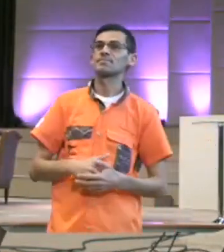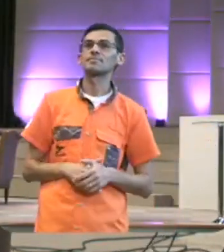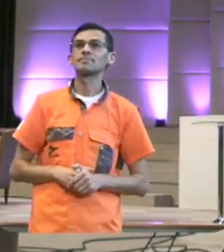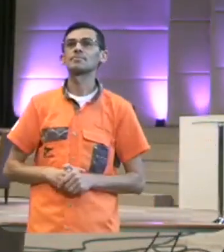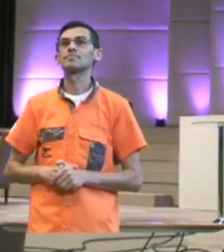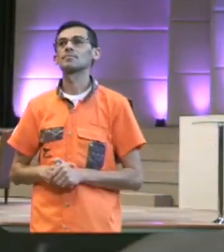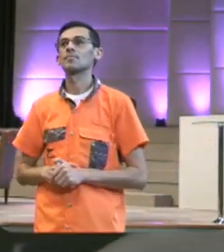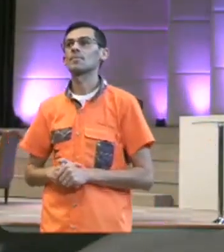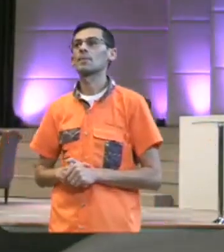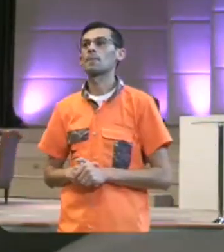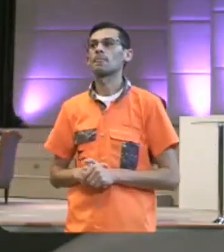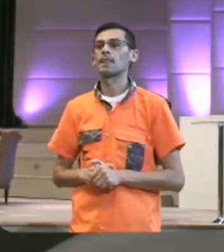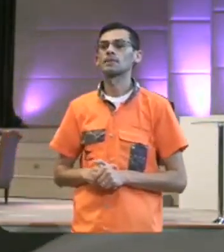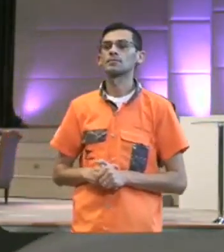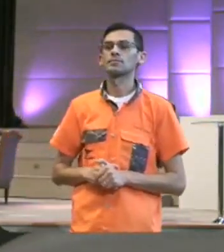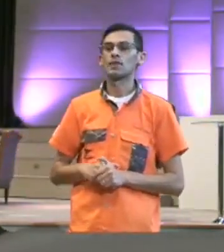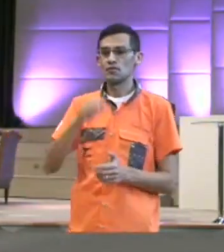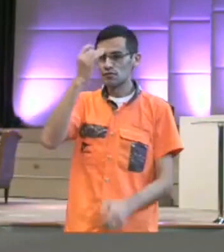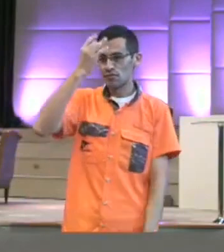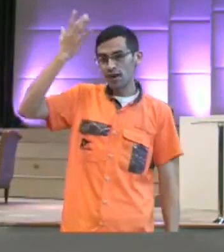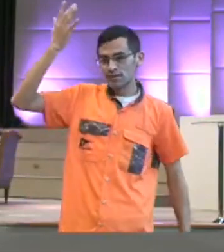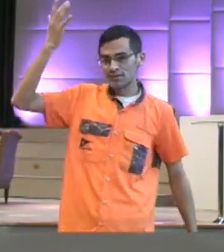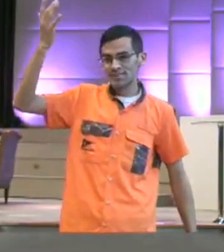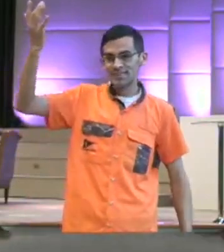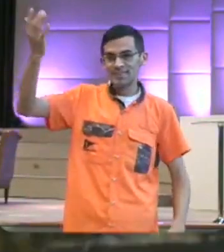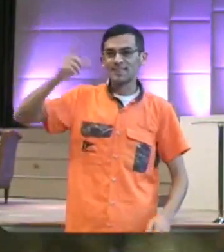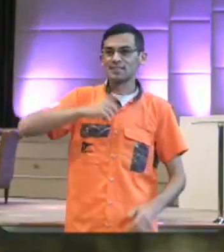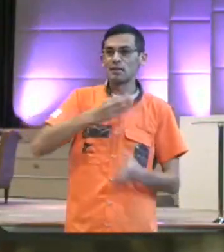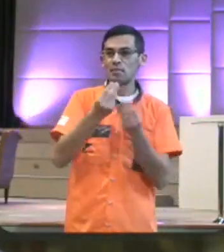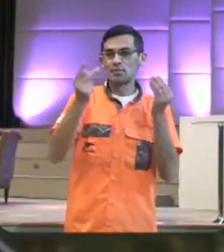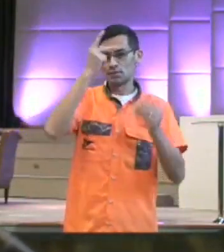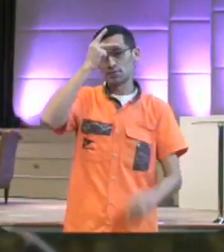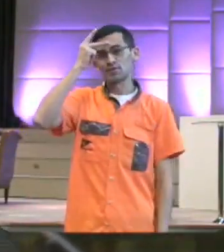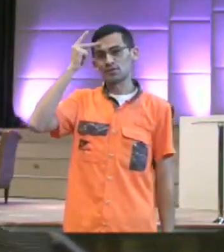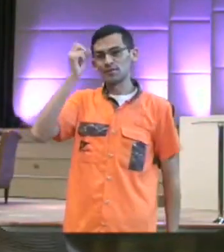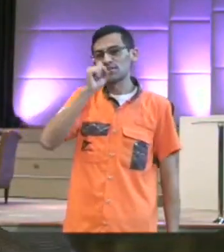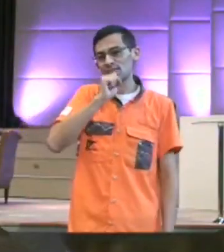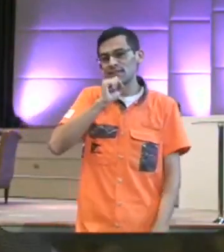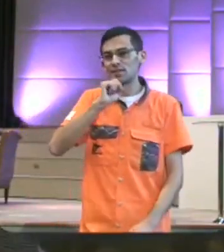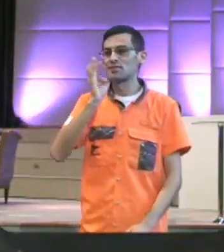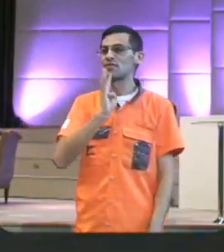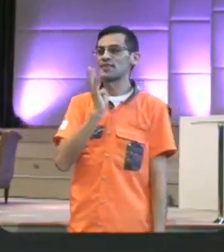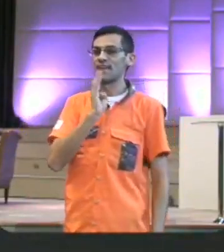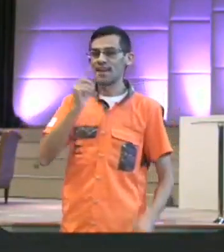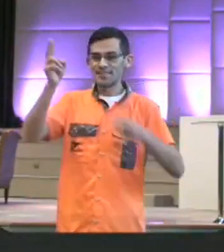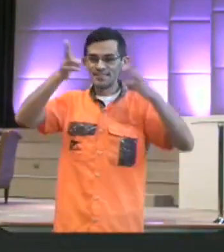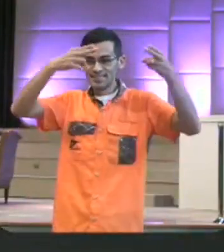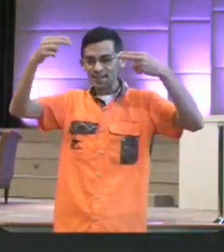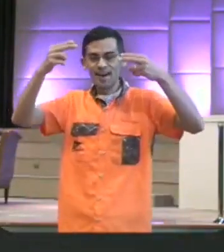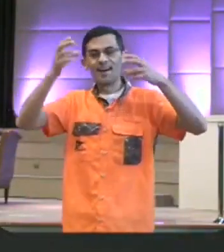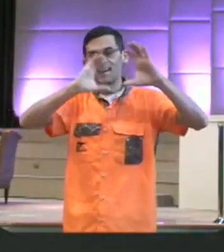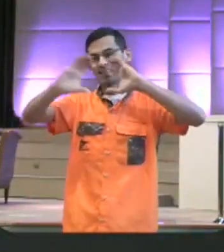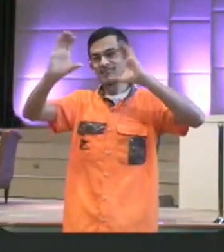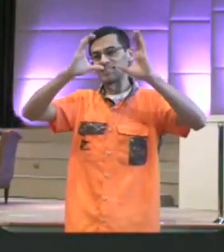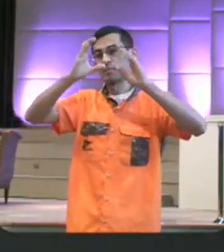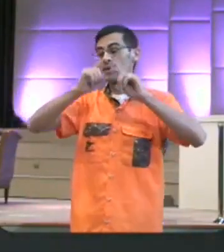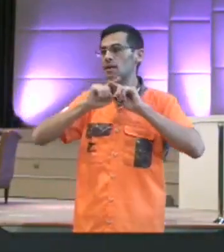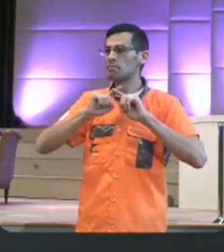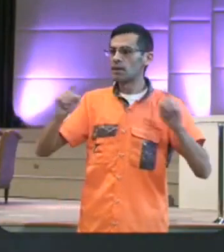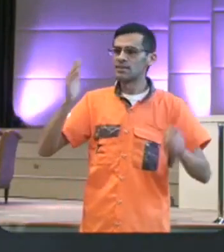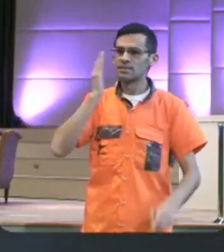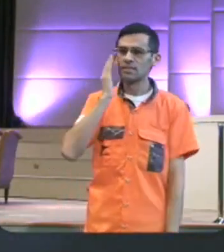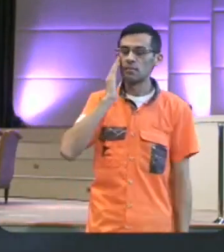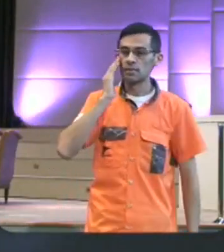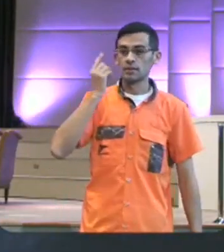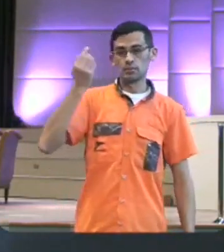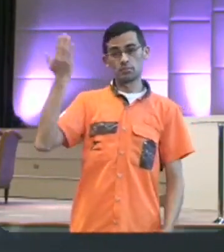temporal. Tranquilo, né? Tem muita gente aqui do tempo do meu pai, é. Mas sabe o que é? É que